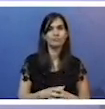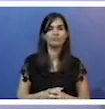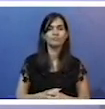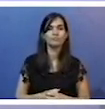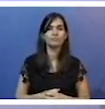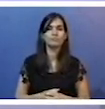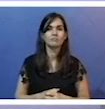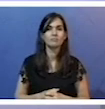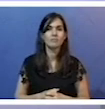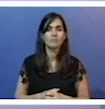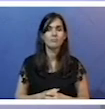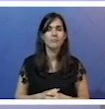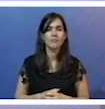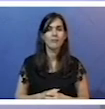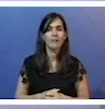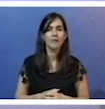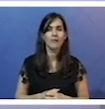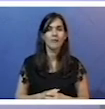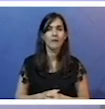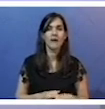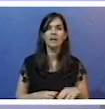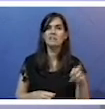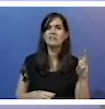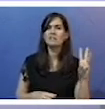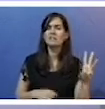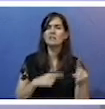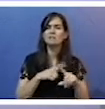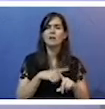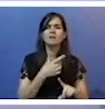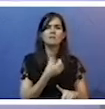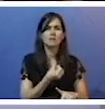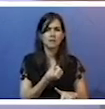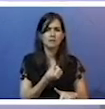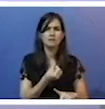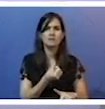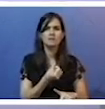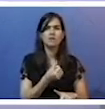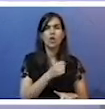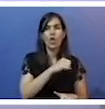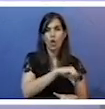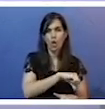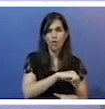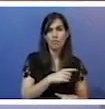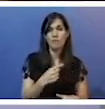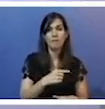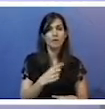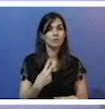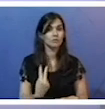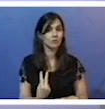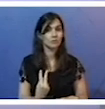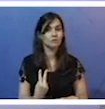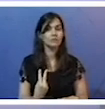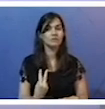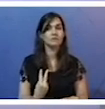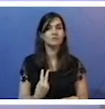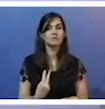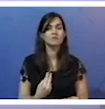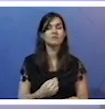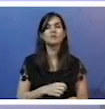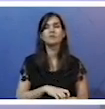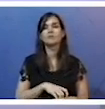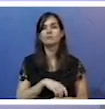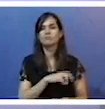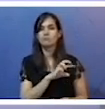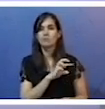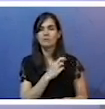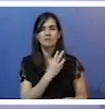mas 63 mais 6 a 9 né aí de 9 - 2 = raiz quadrada de nove é